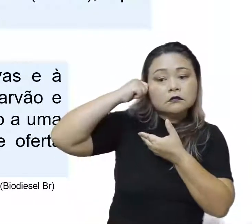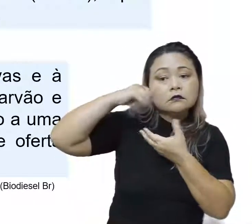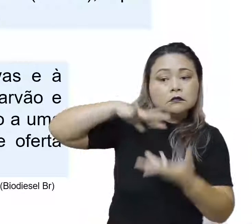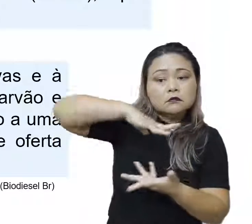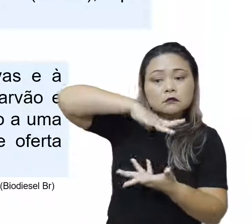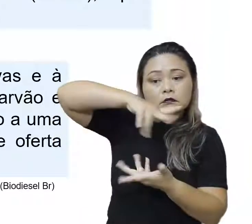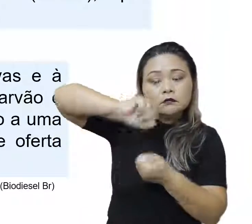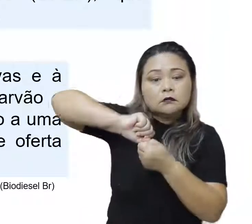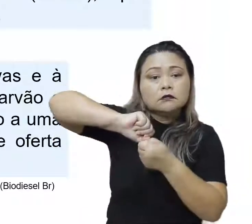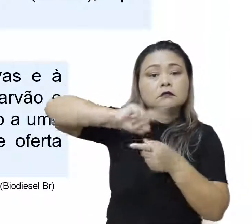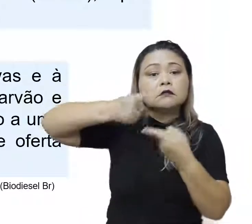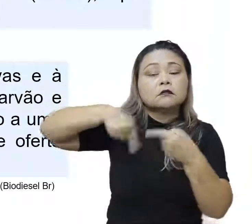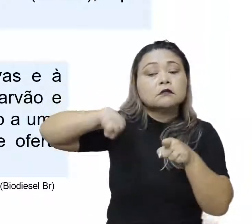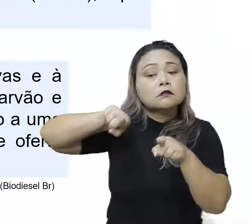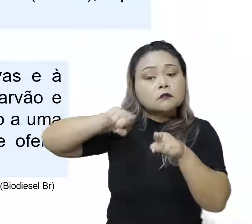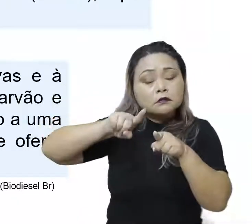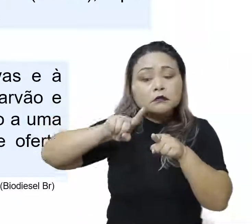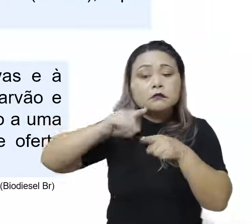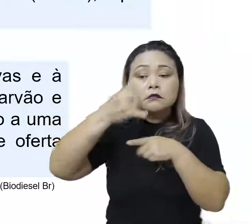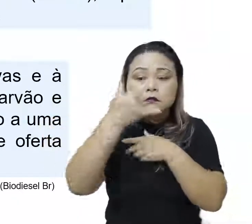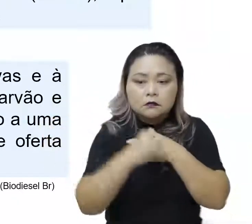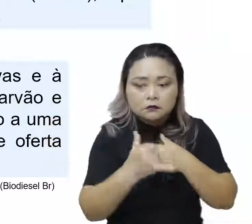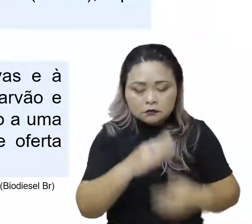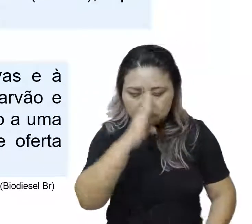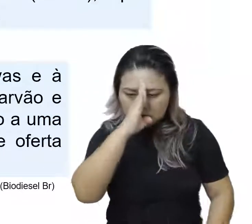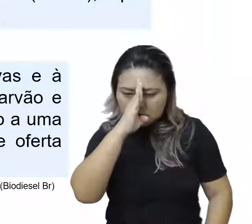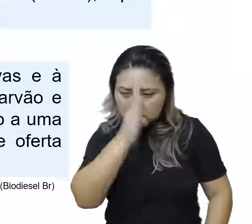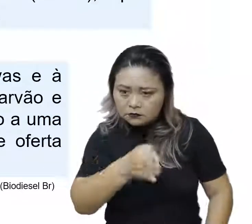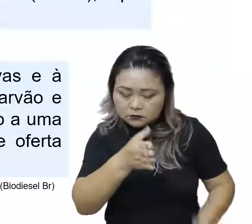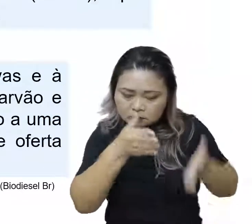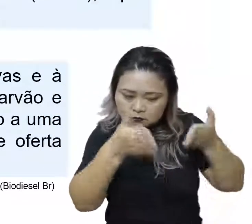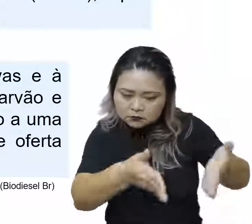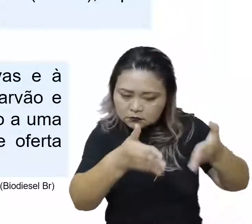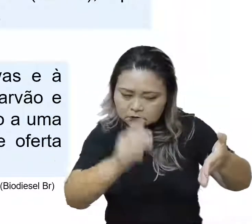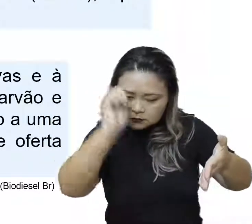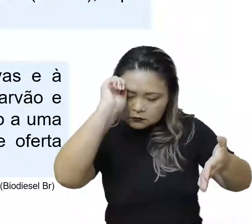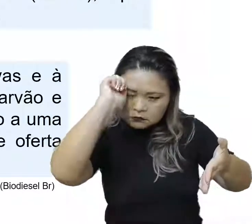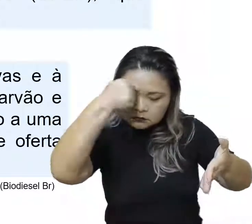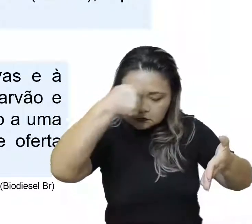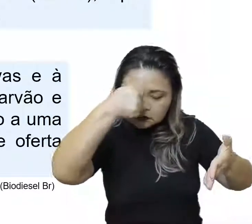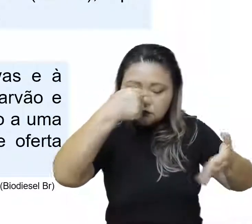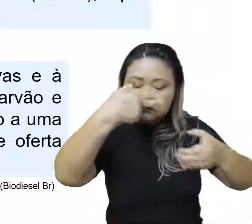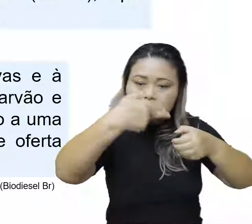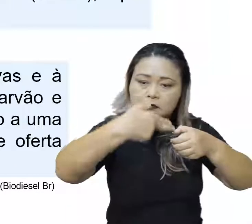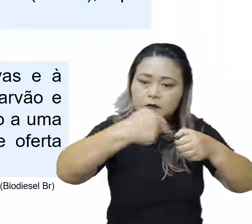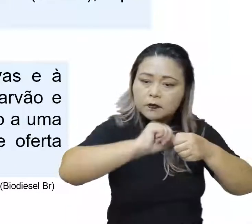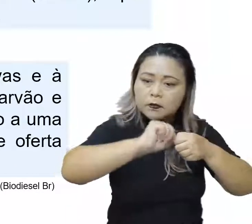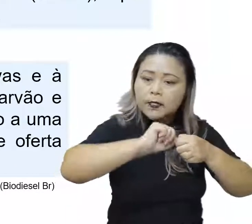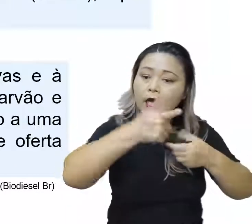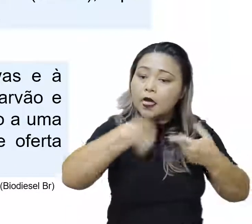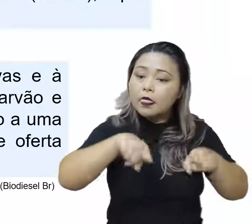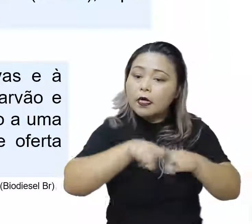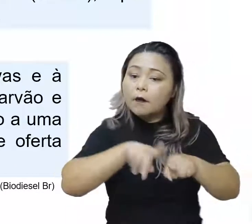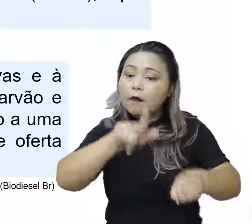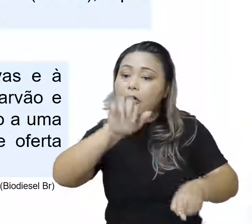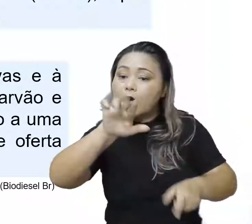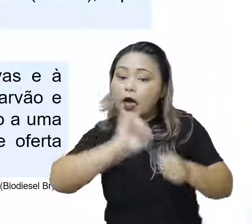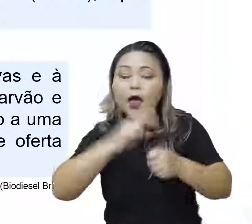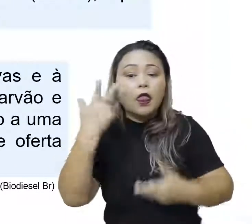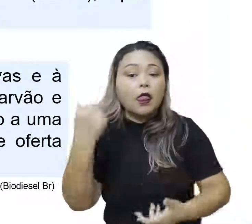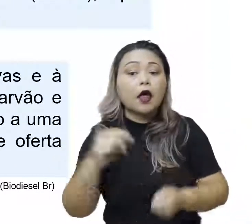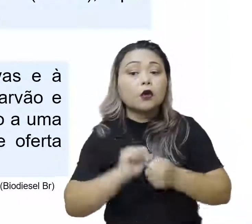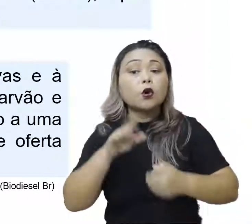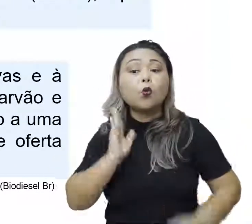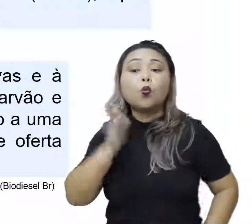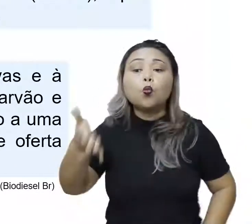mundo, e essa energia principalmente do petróleo e do gás natural, que tem uma grande concentração